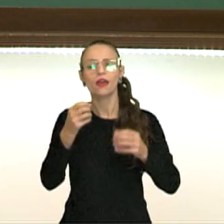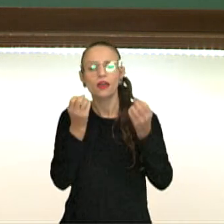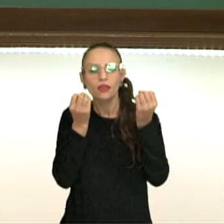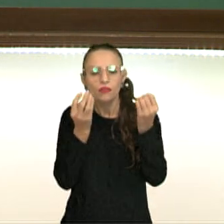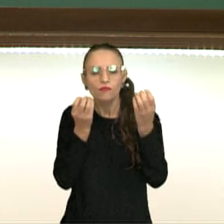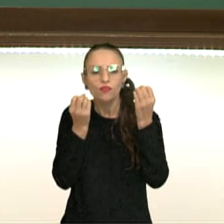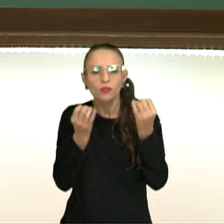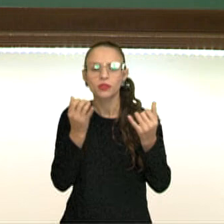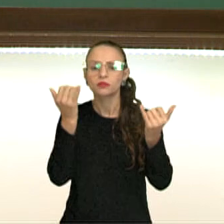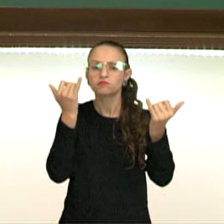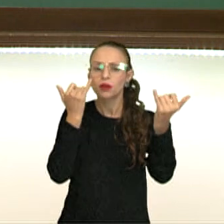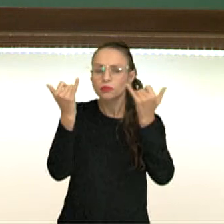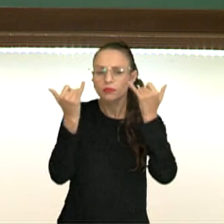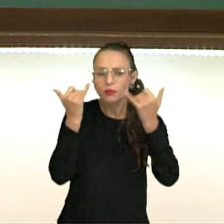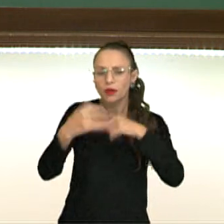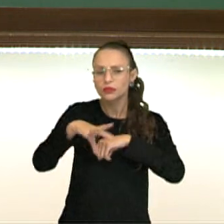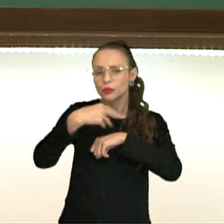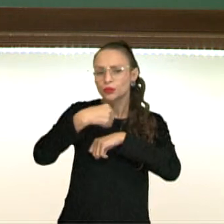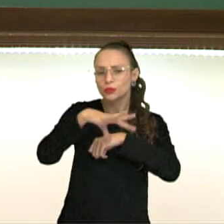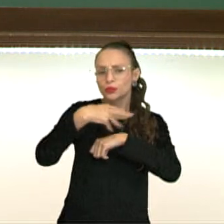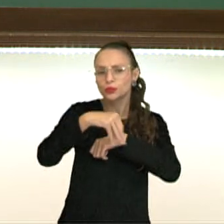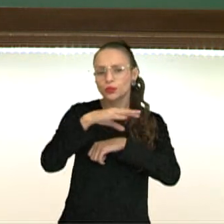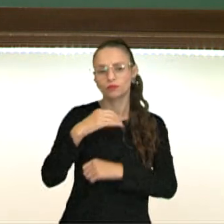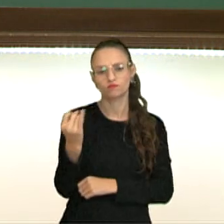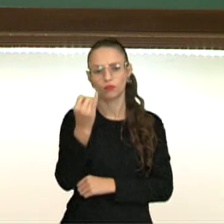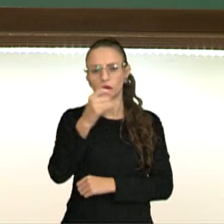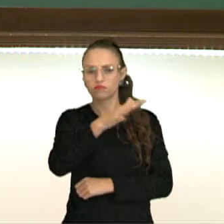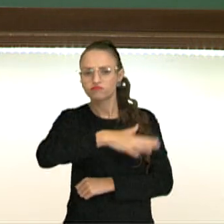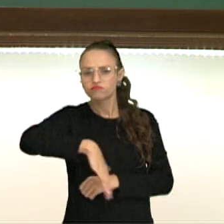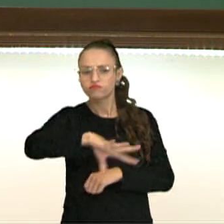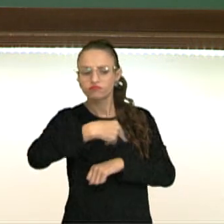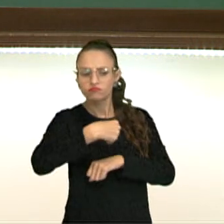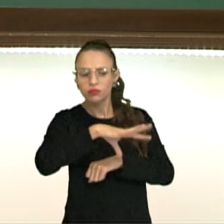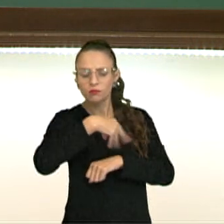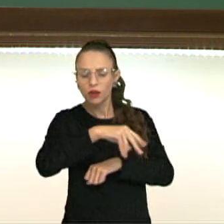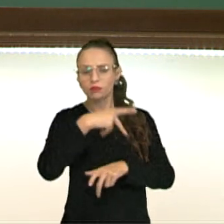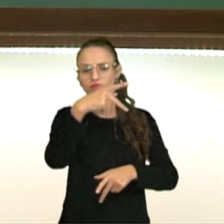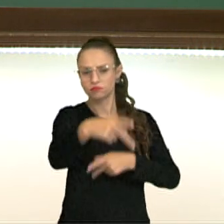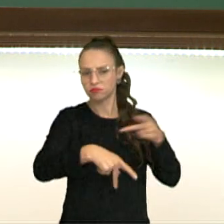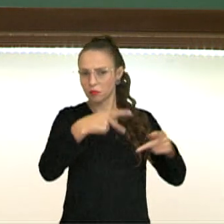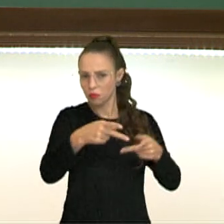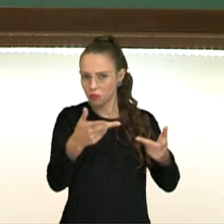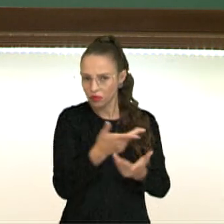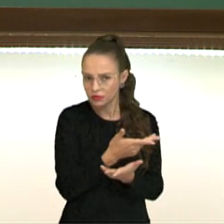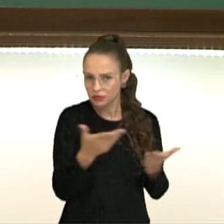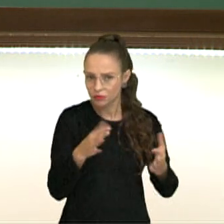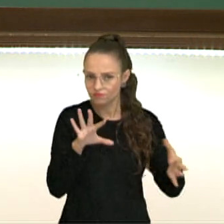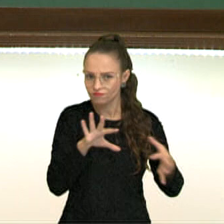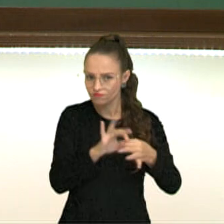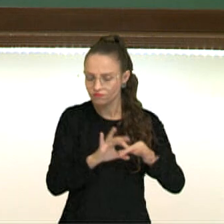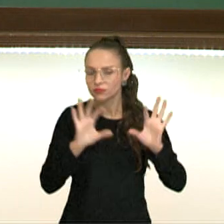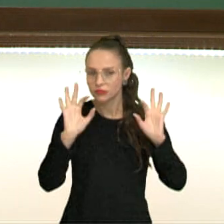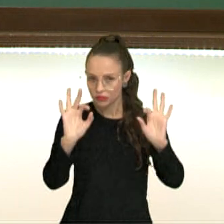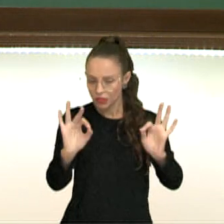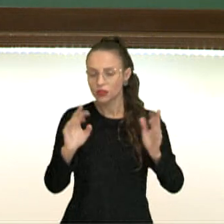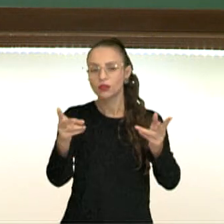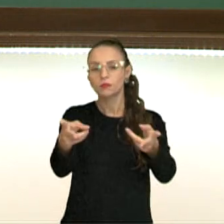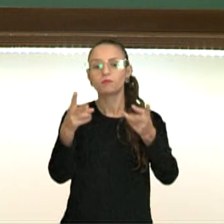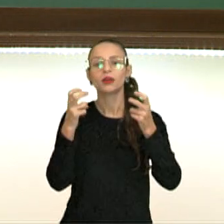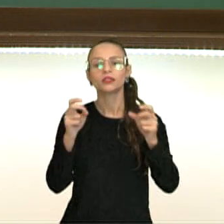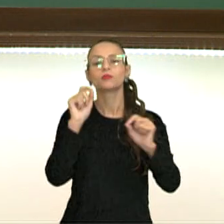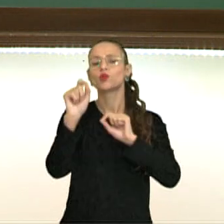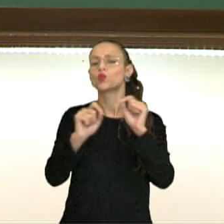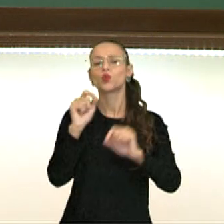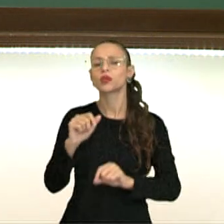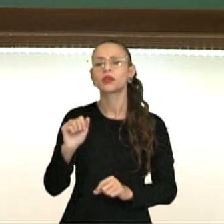importante, né? Para aquela região, aquela população em que ela é veiculada, certo? Vamos perceber então qual